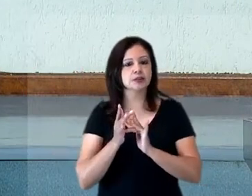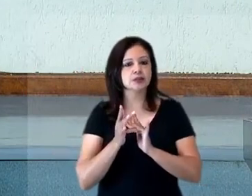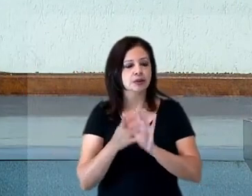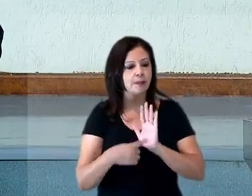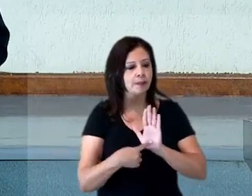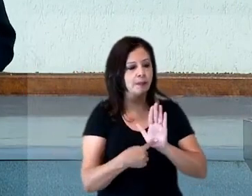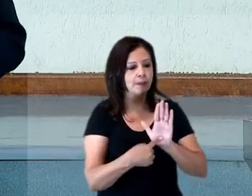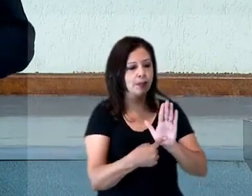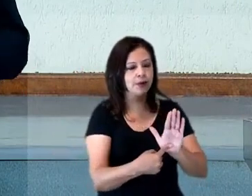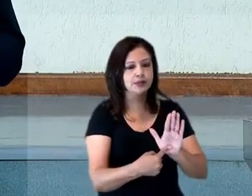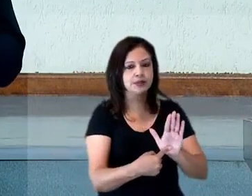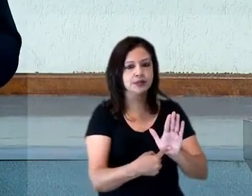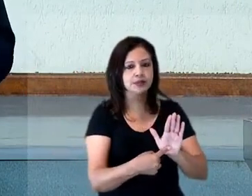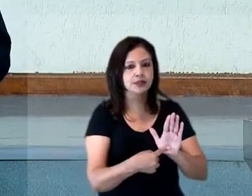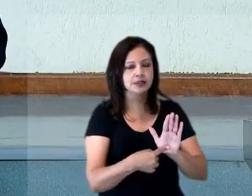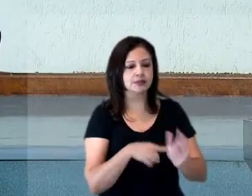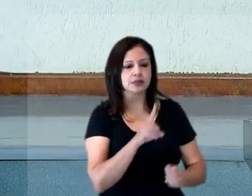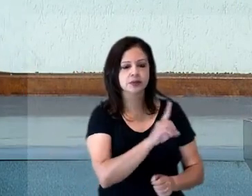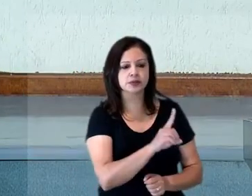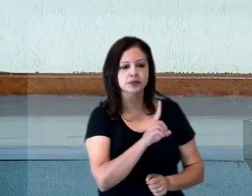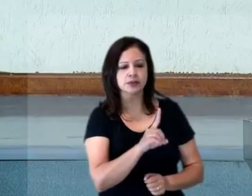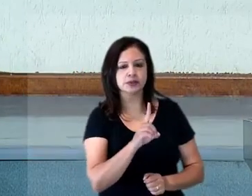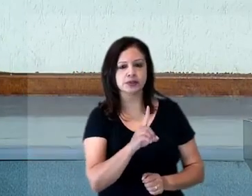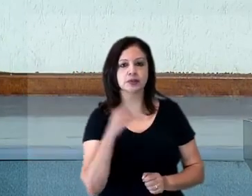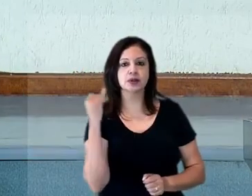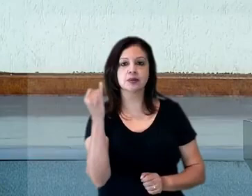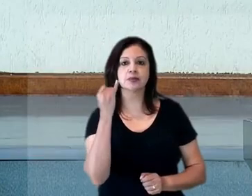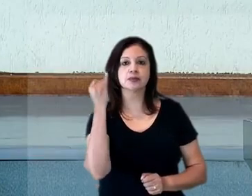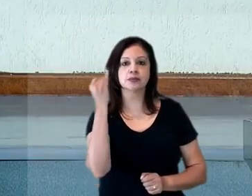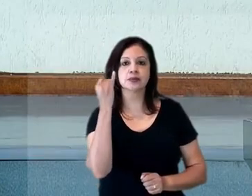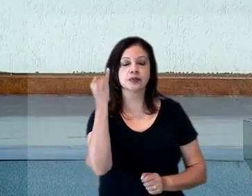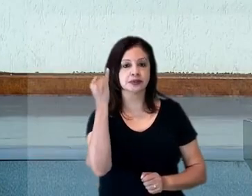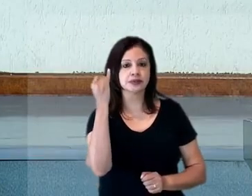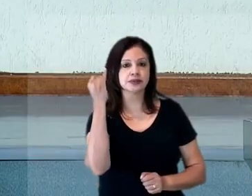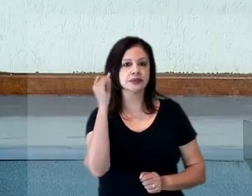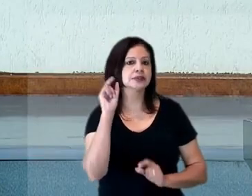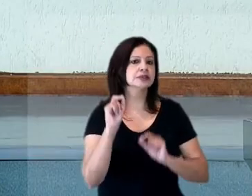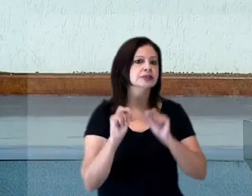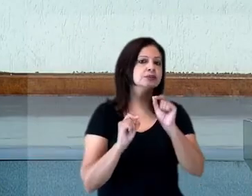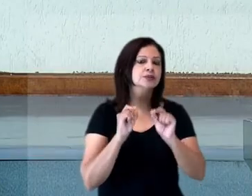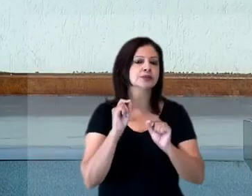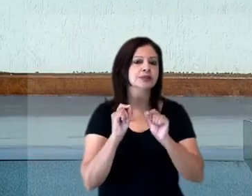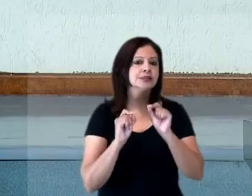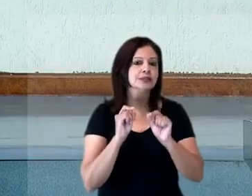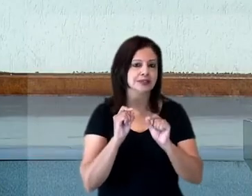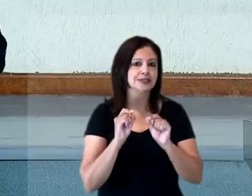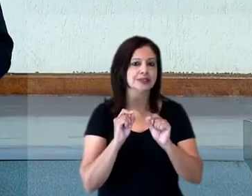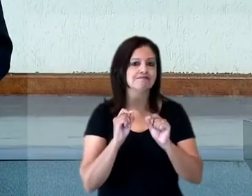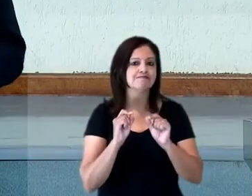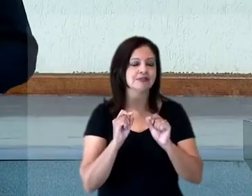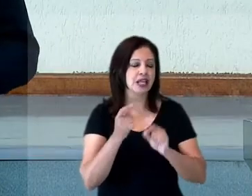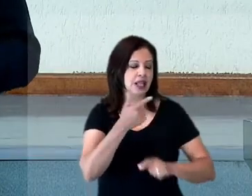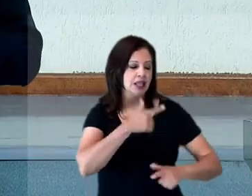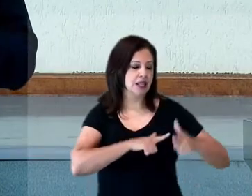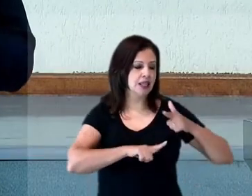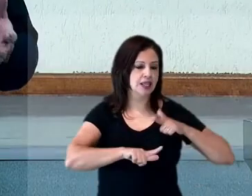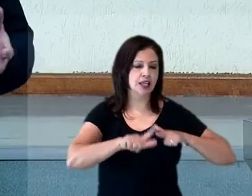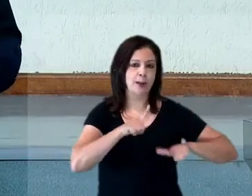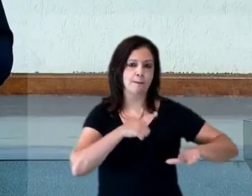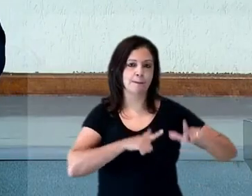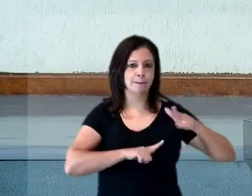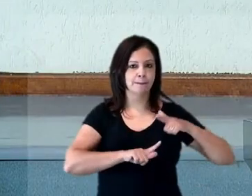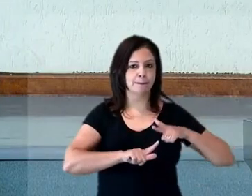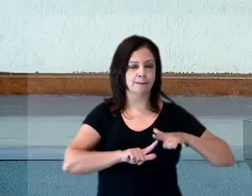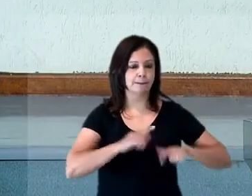discípulos a importância da purificação, a importância do estar limpo. O